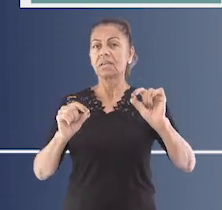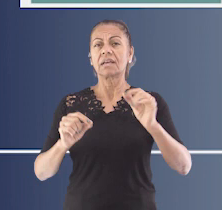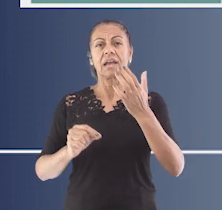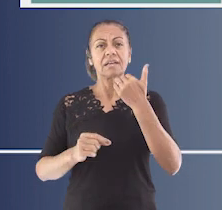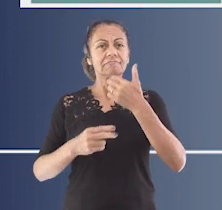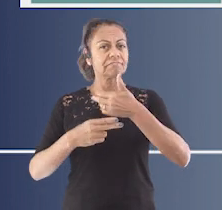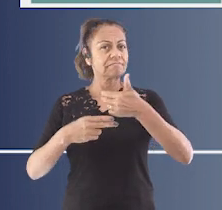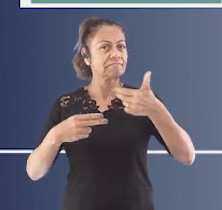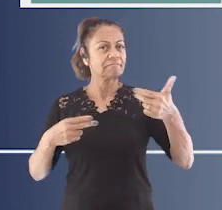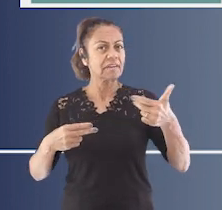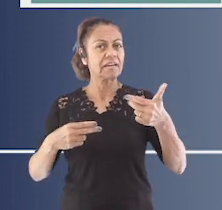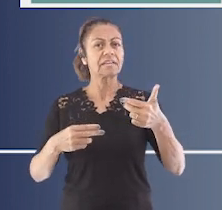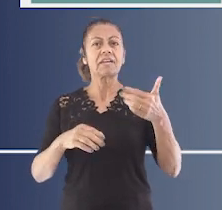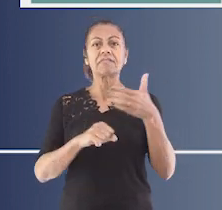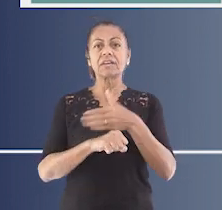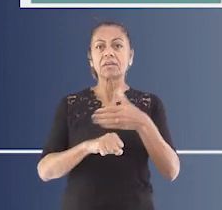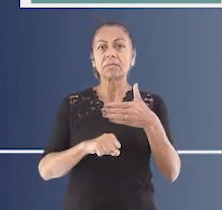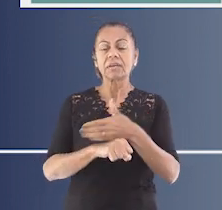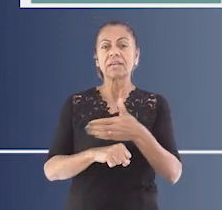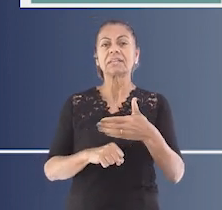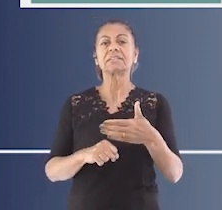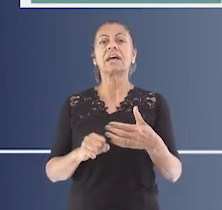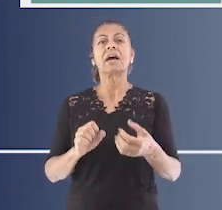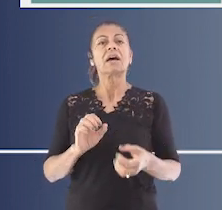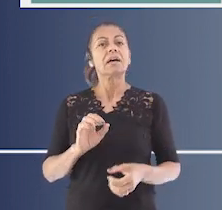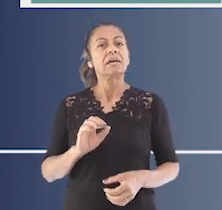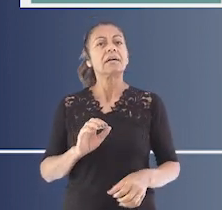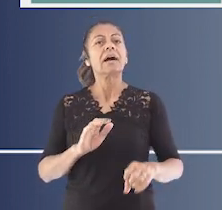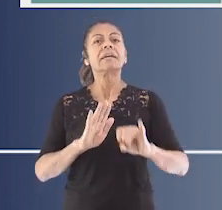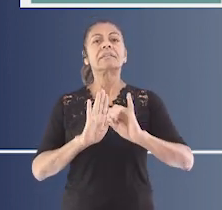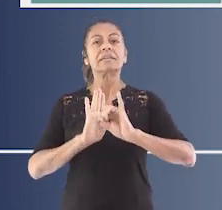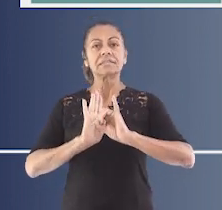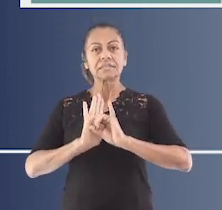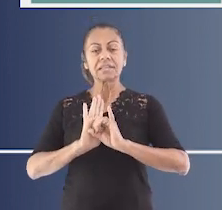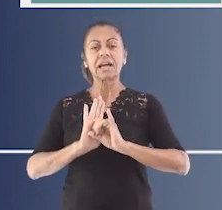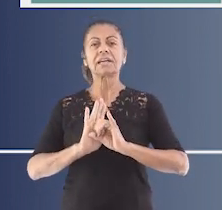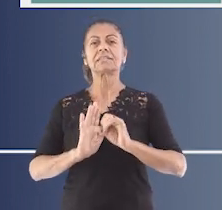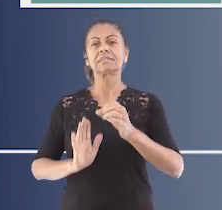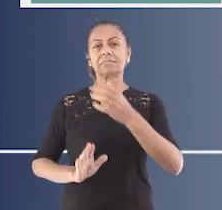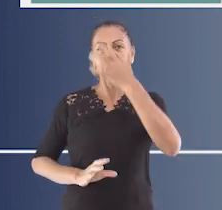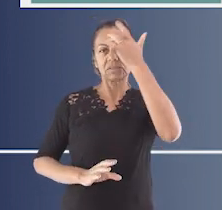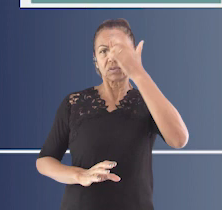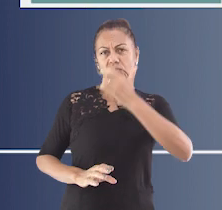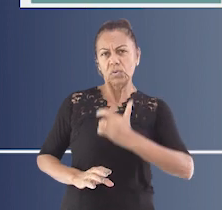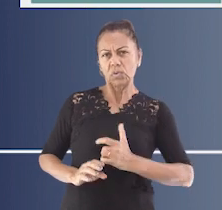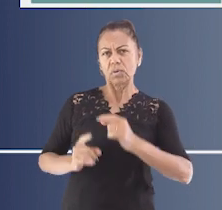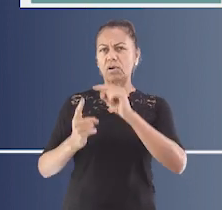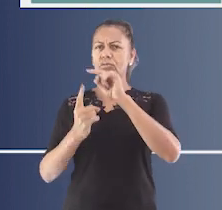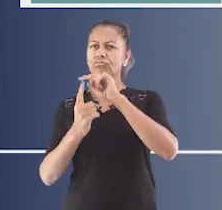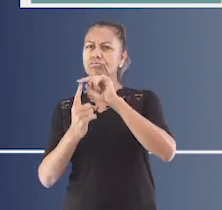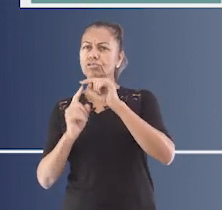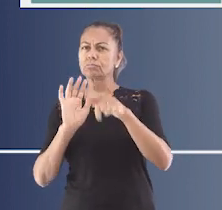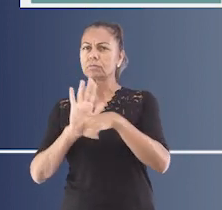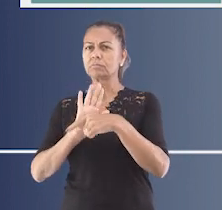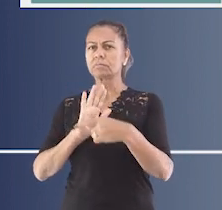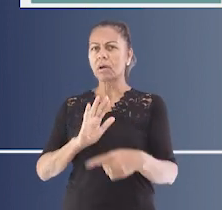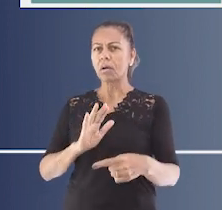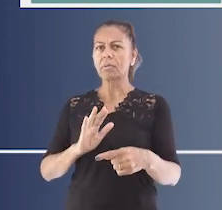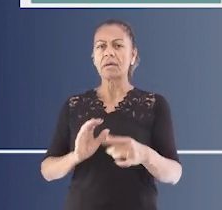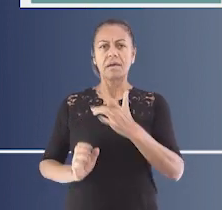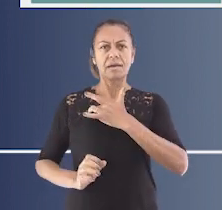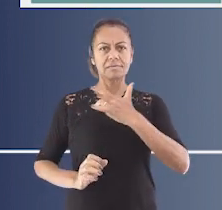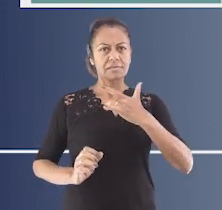diferentes, sendo necessário adequar o estilo de vida, a dieta, a